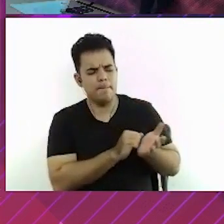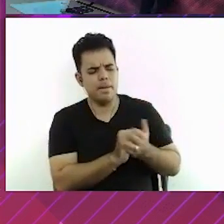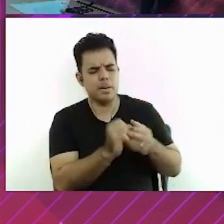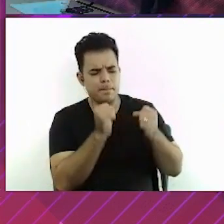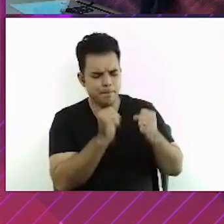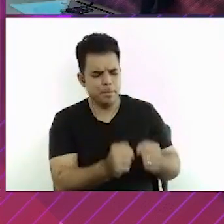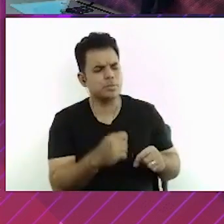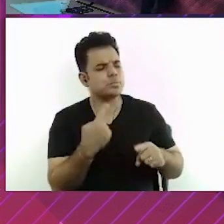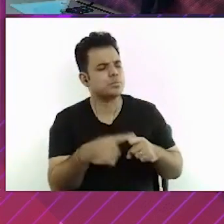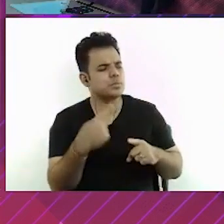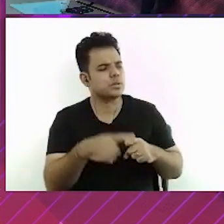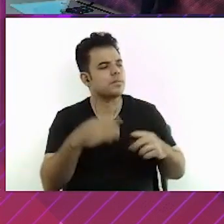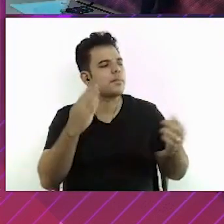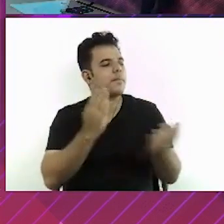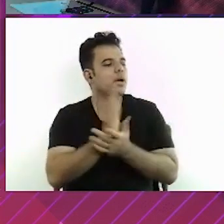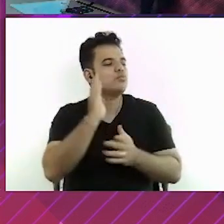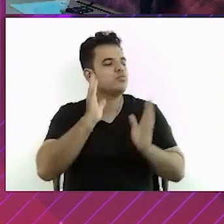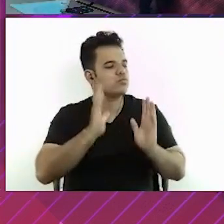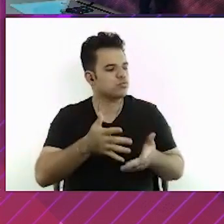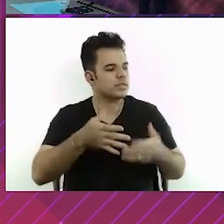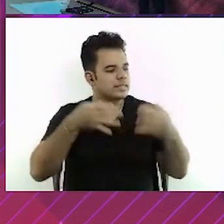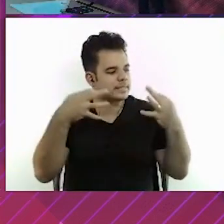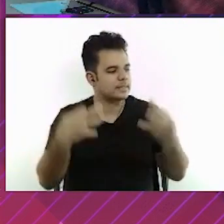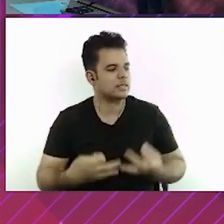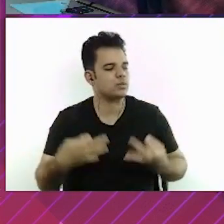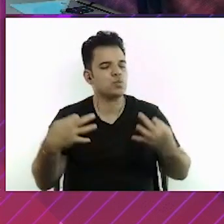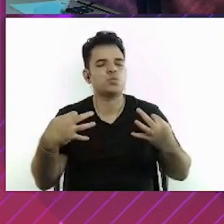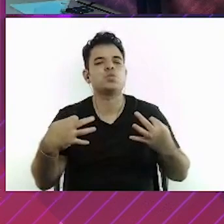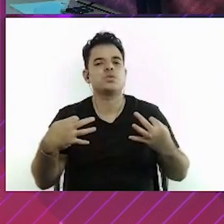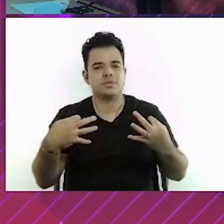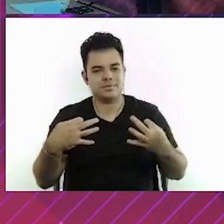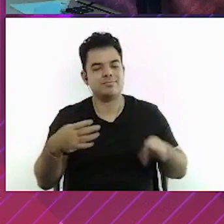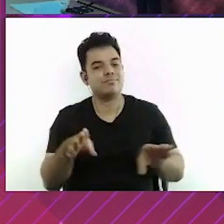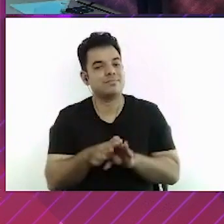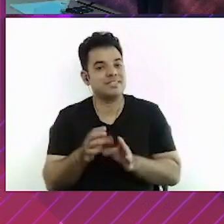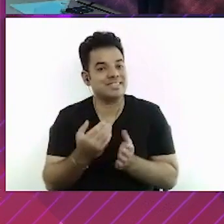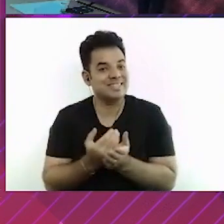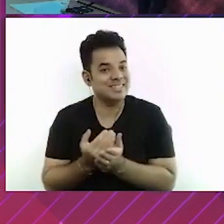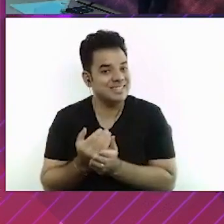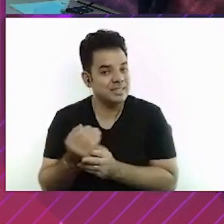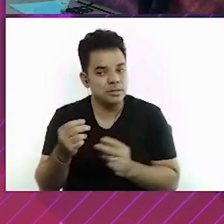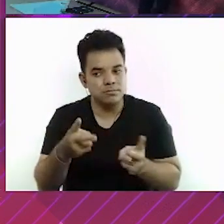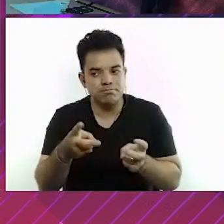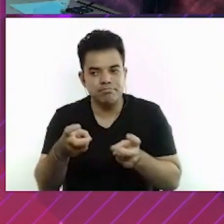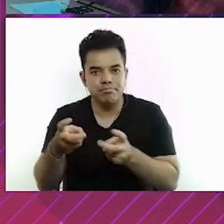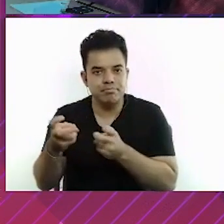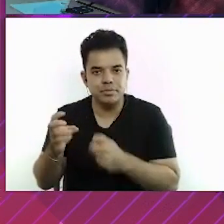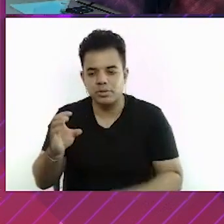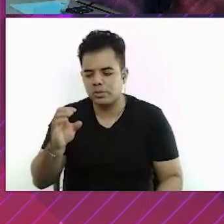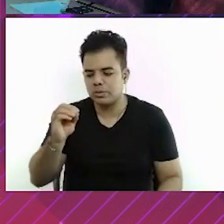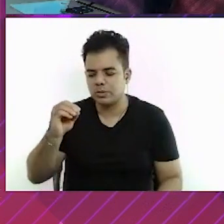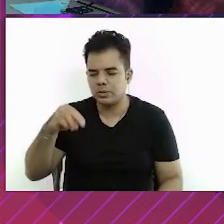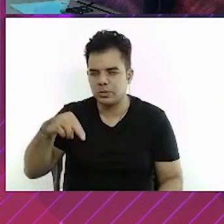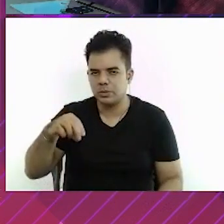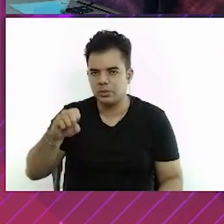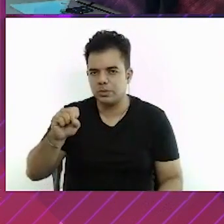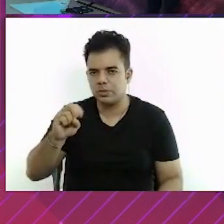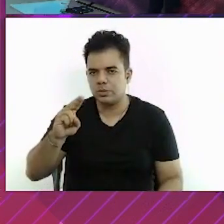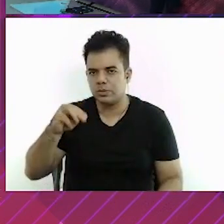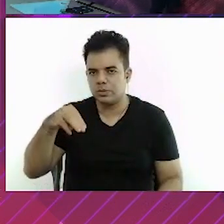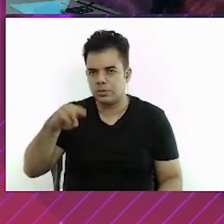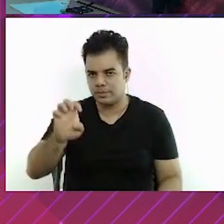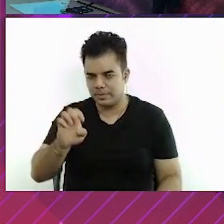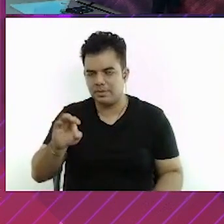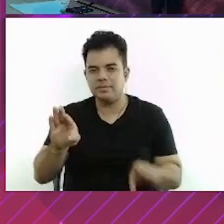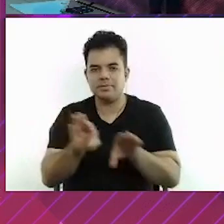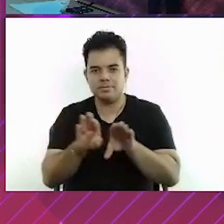sucesso. Na hora de iniciar o processo de consumo, aqui no Basic Consume, você precisa setar a AutoEC